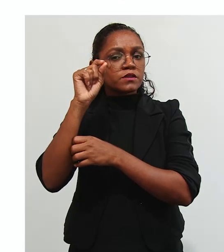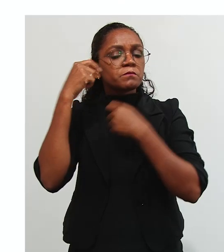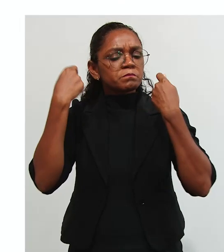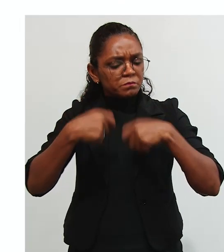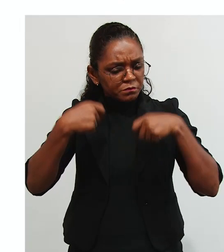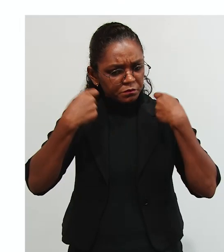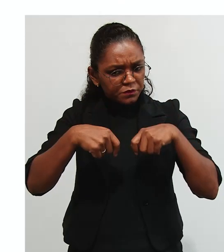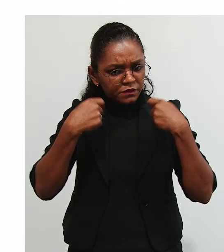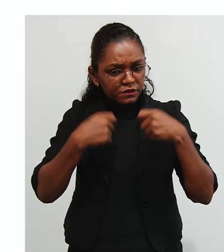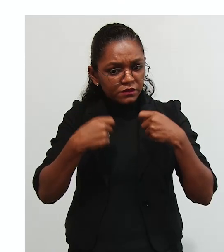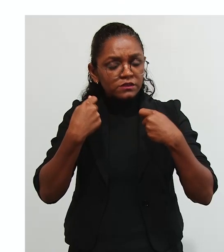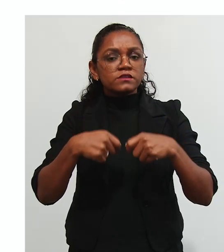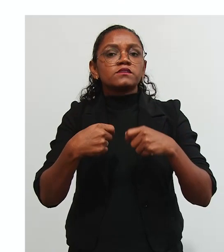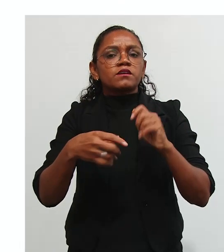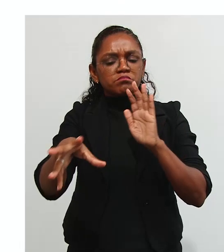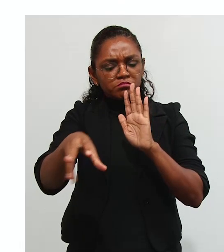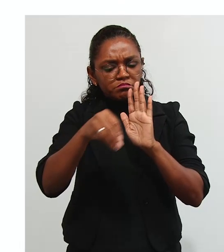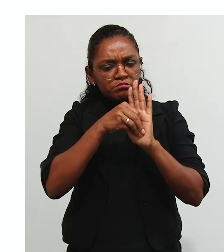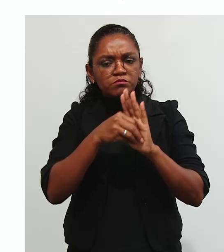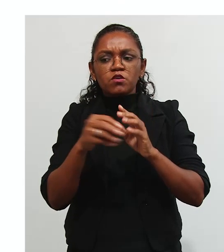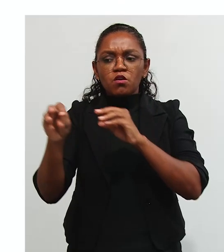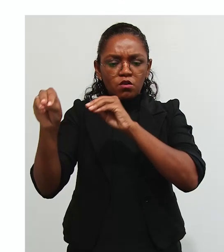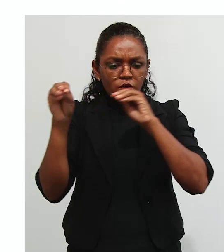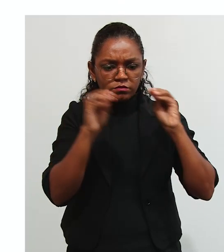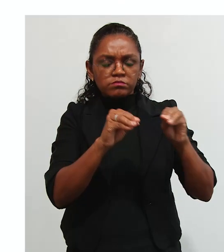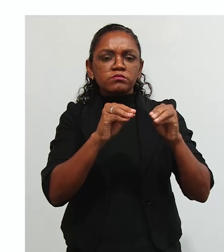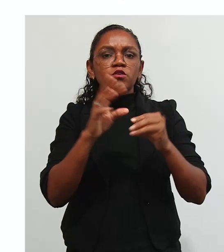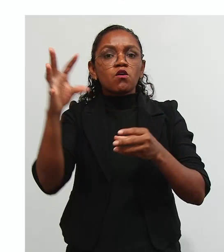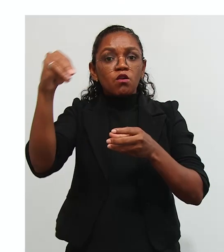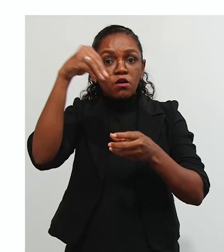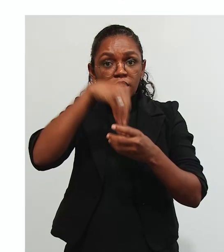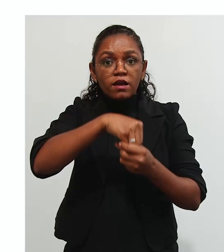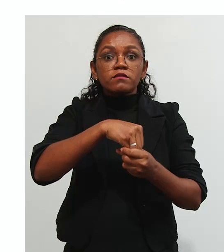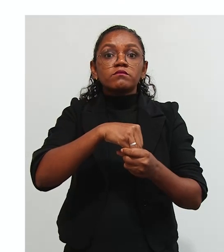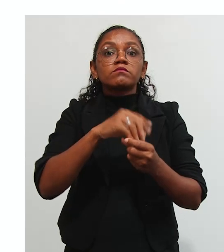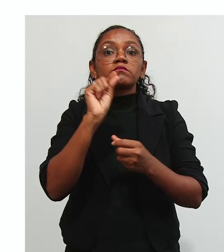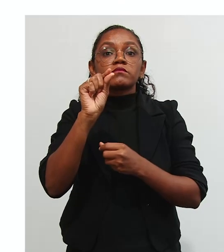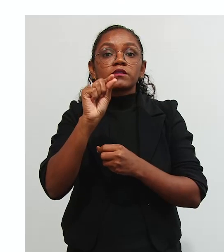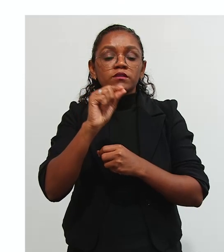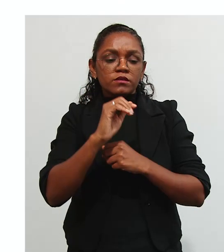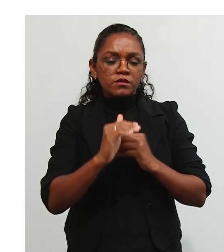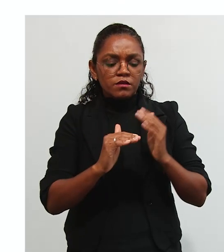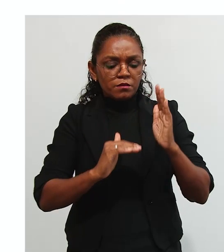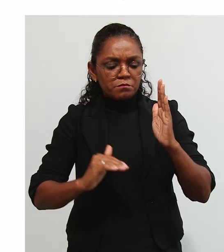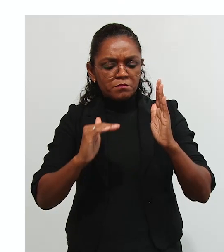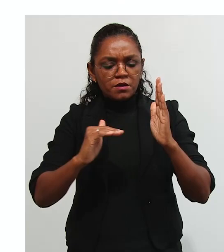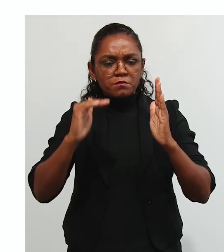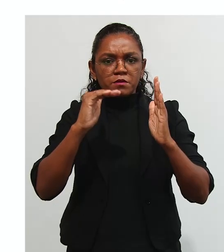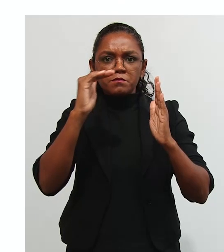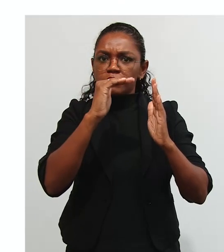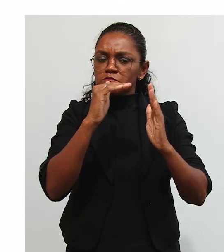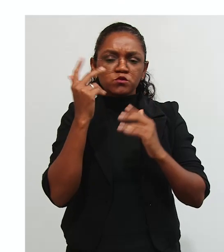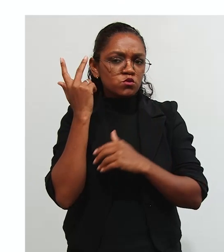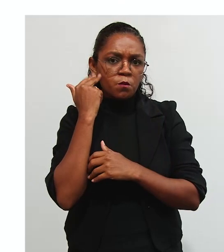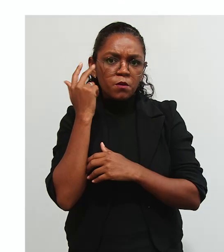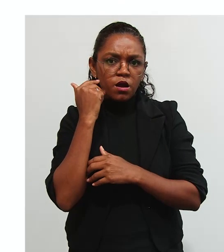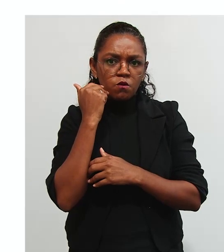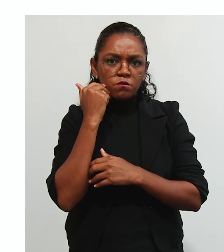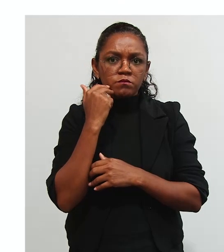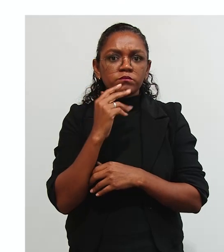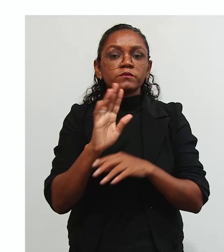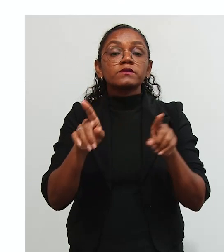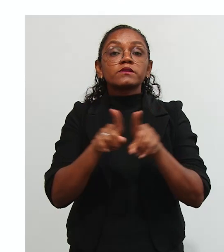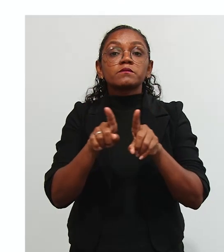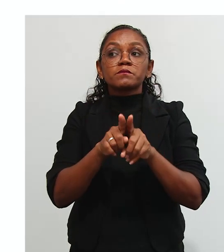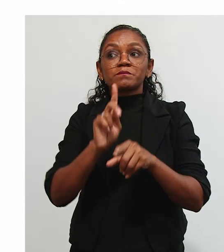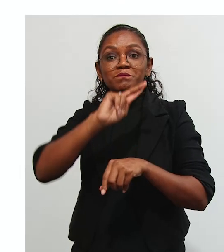havia necessidade de integrar docentes de diferentes níveis de ensino. E na Universidade de Chicago, ele